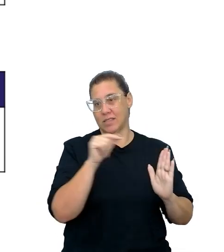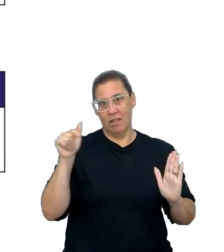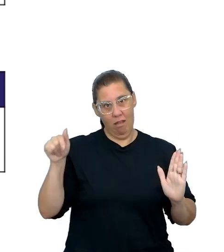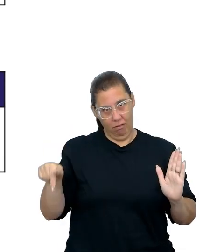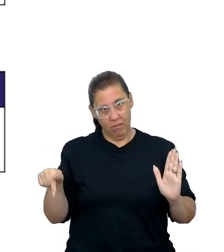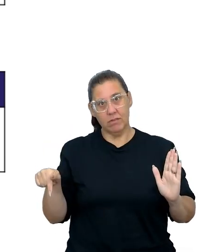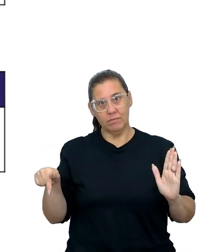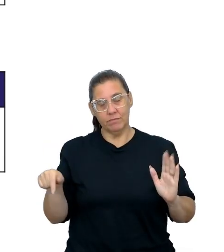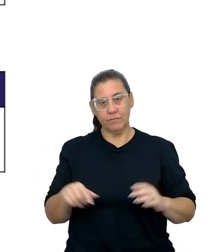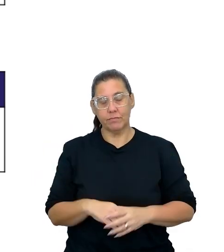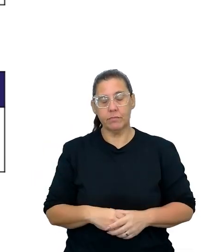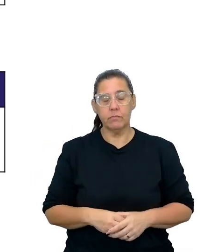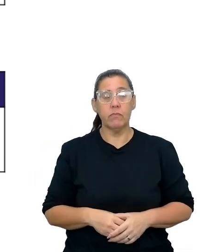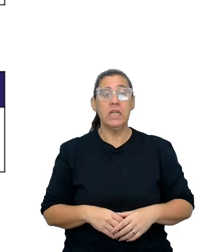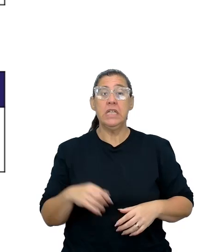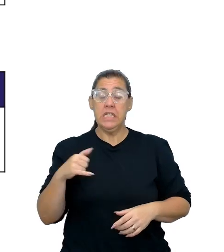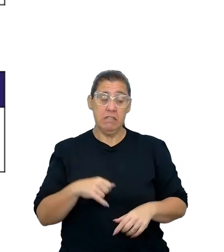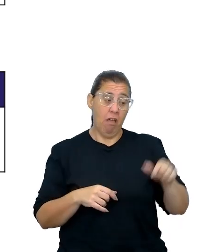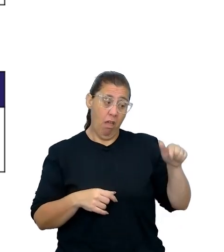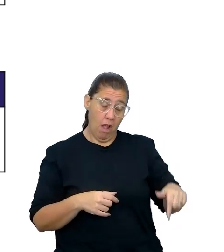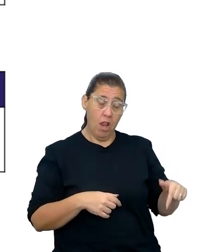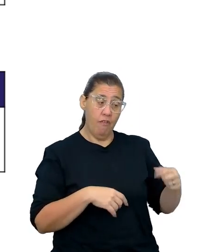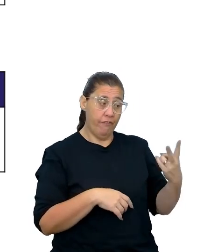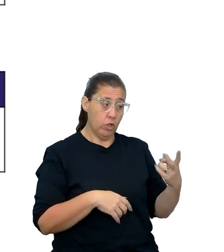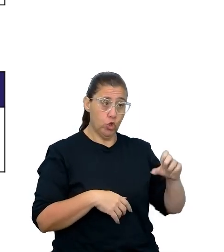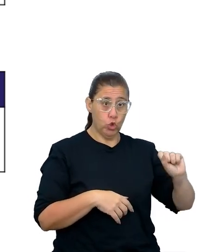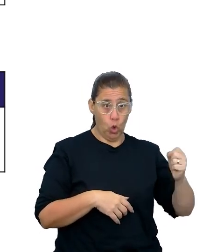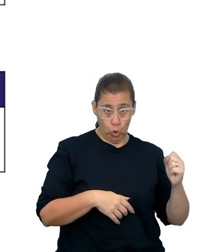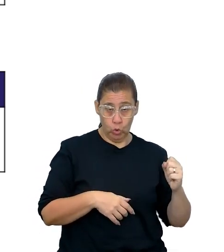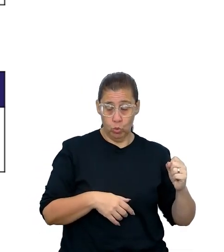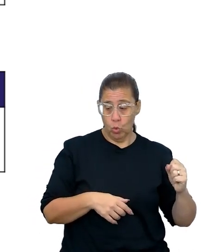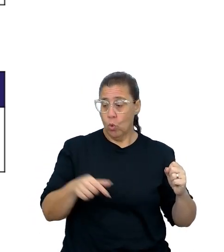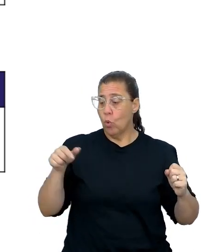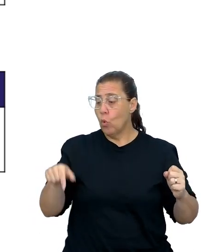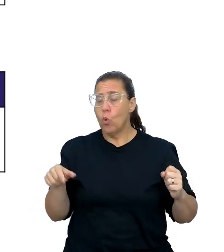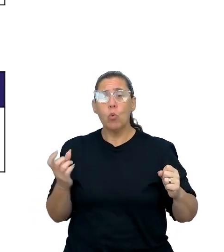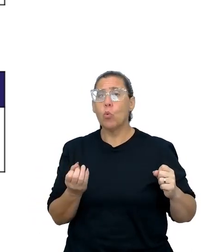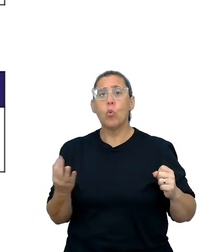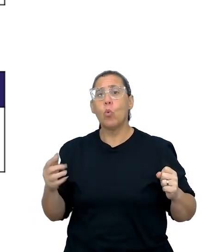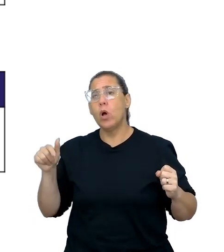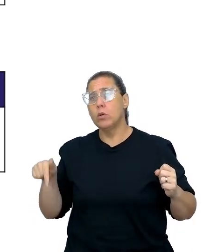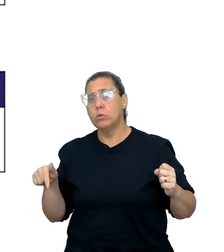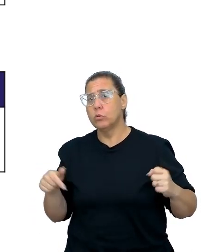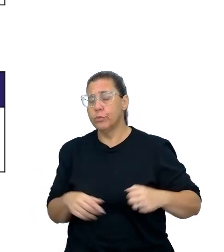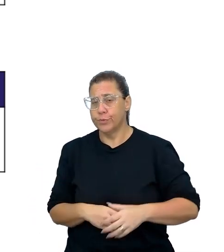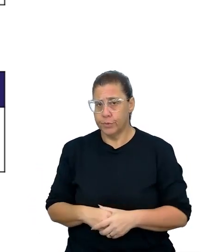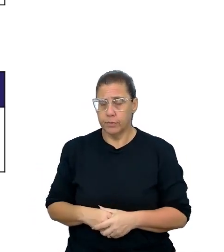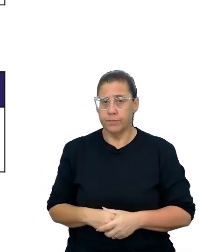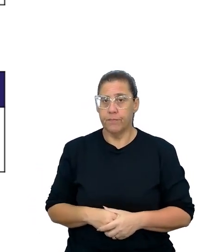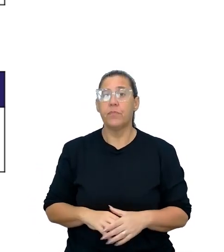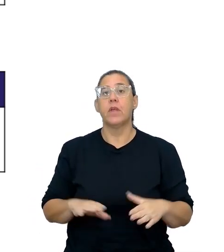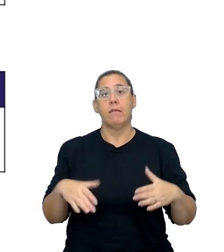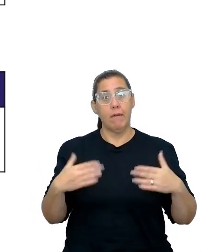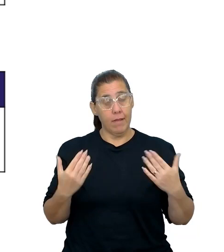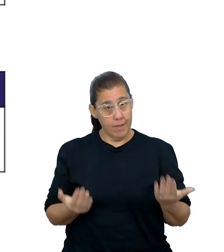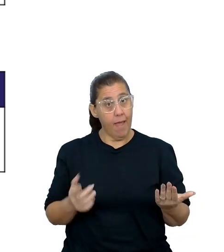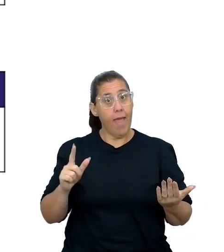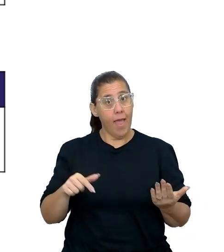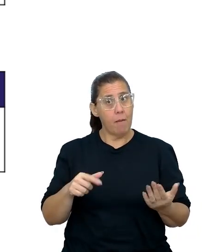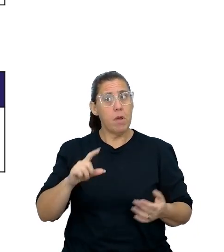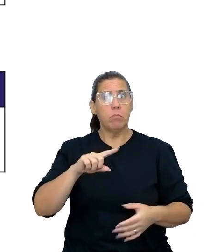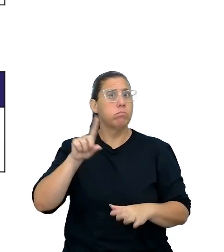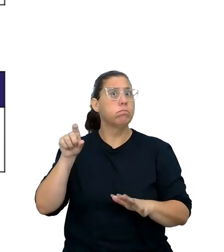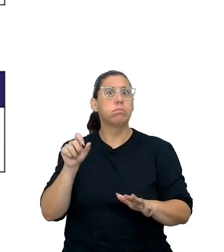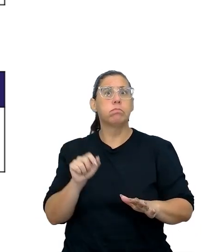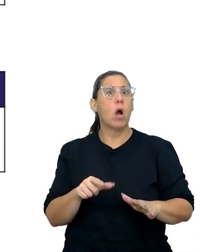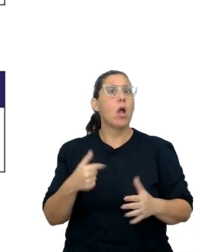Ivan. Se Fabrício tem 28, quantos reais tem Ivan? Então, essa que é a minha